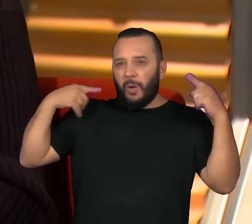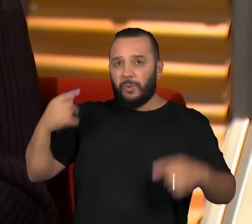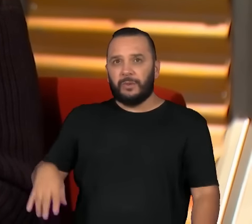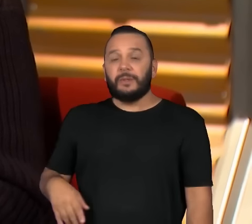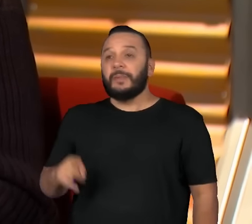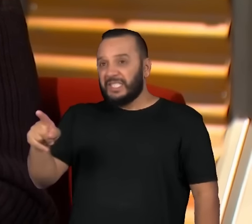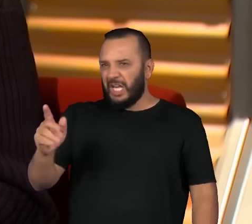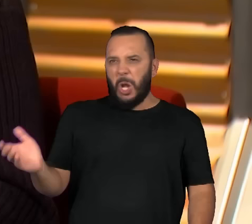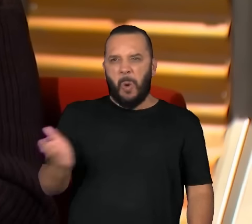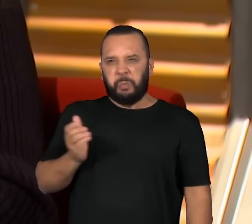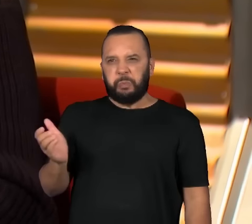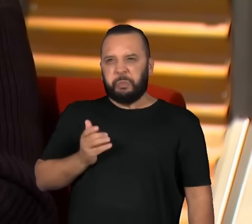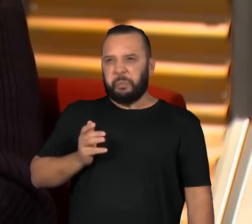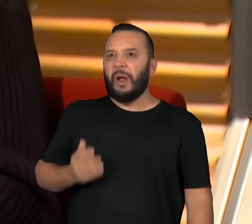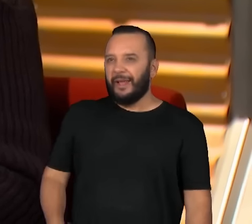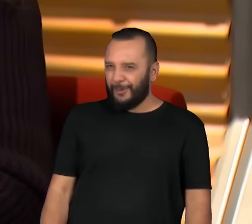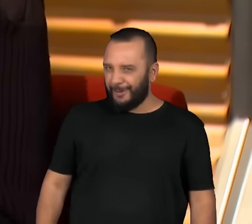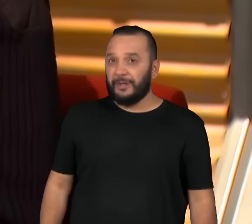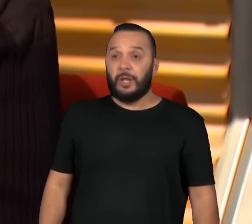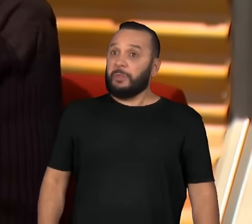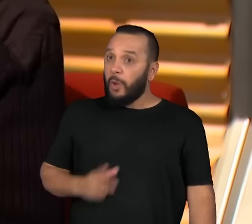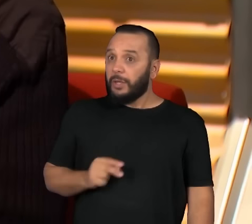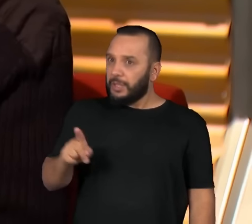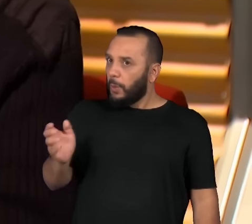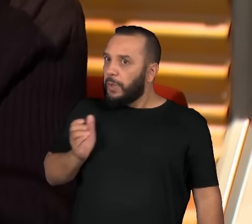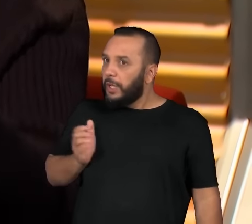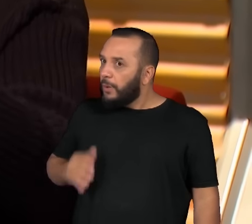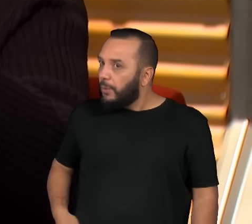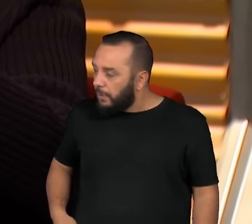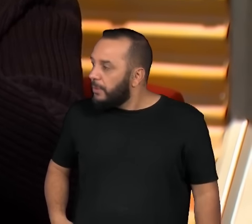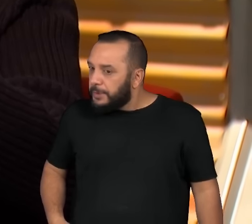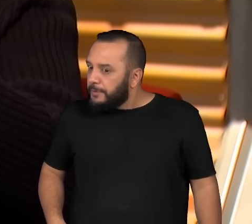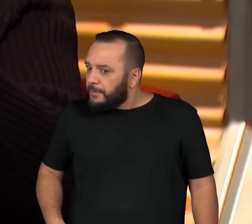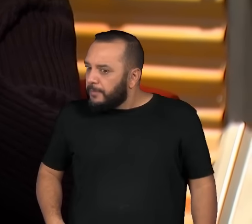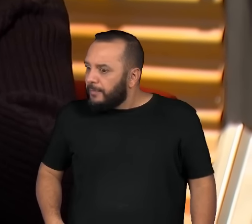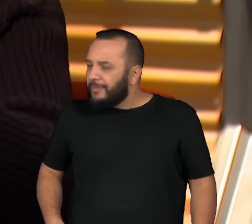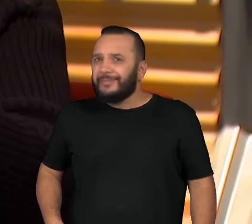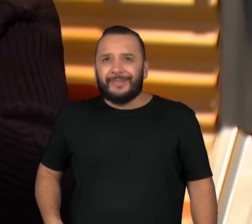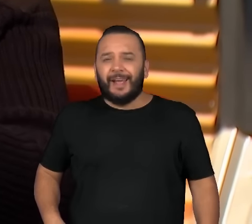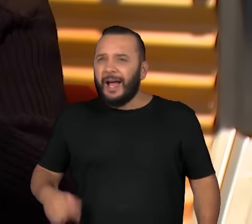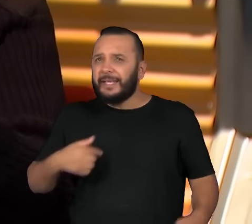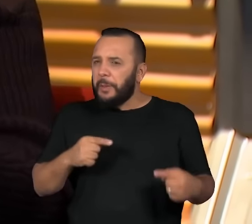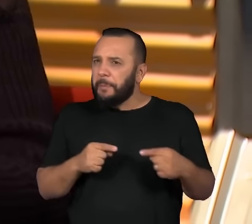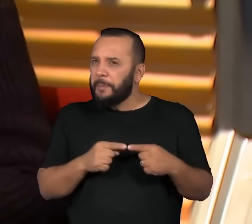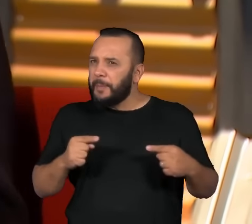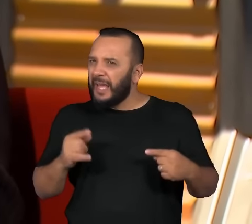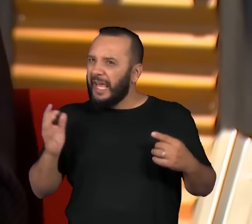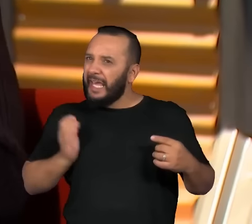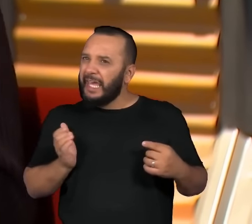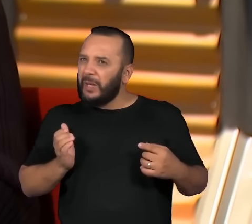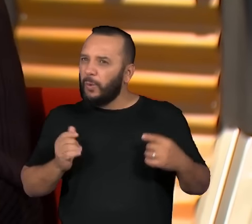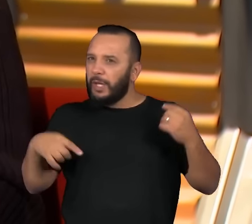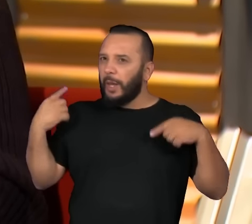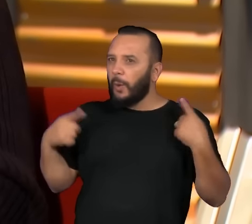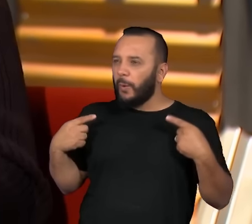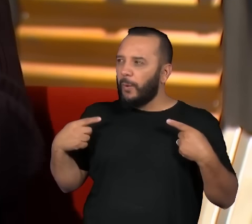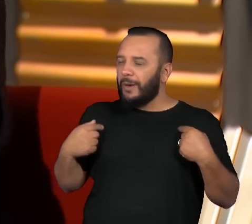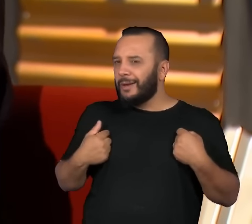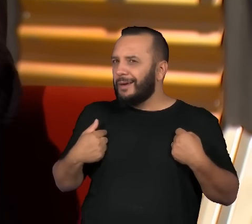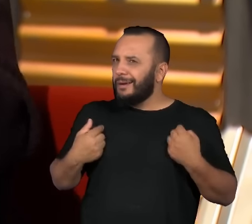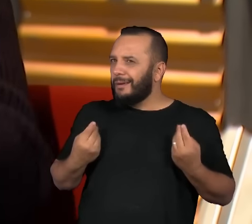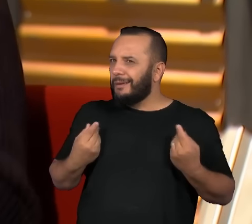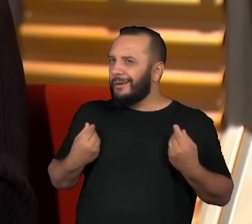eles são milionários. Eu falei, caramba! Eu linkei, assim, né, o negócio com uma profissão. Que mistura interessante! Eu falei,